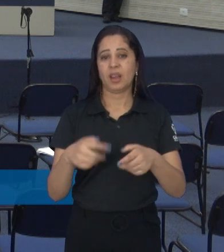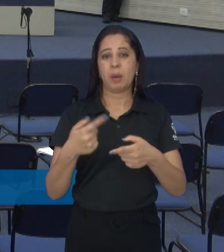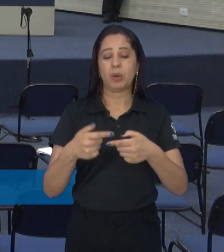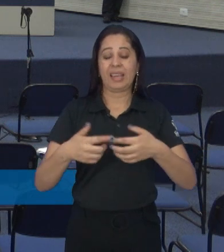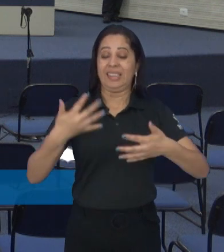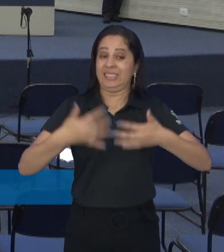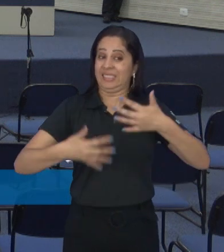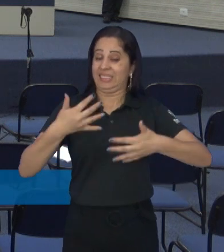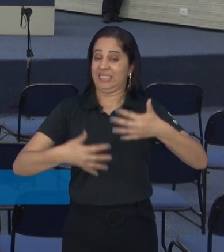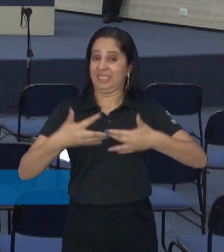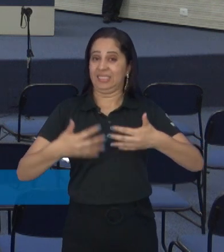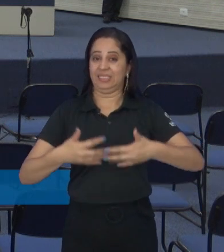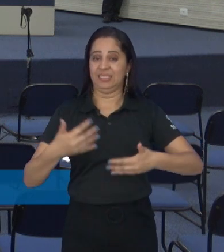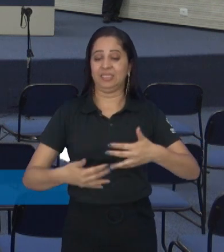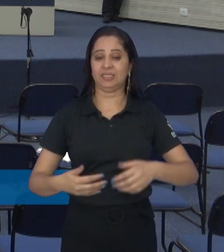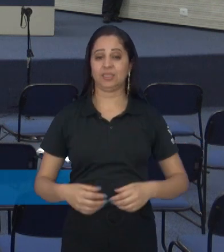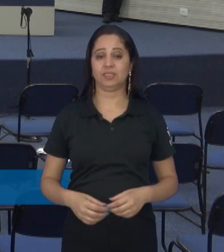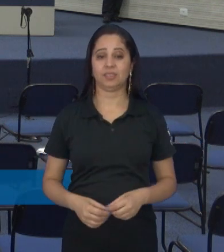confuso